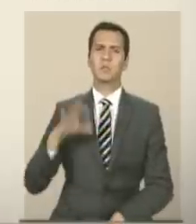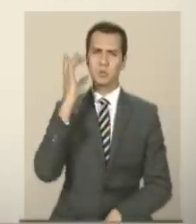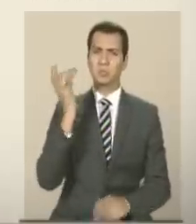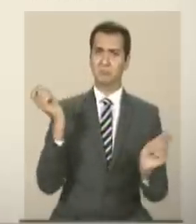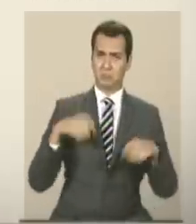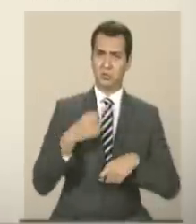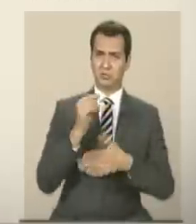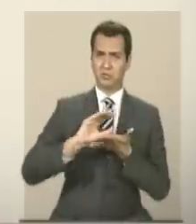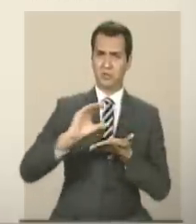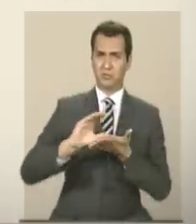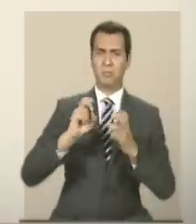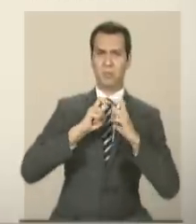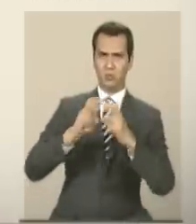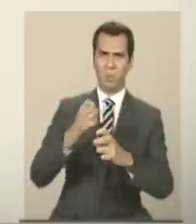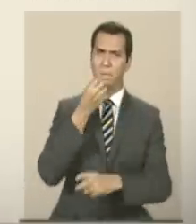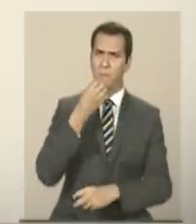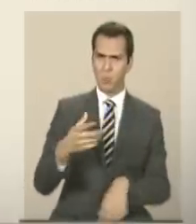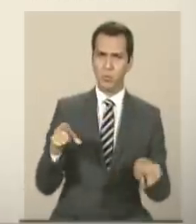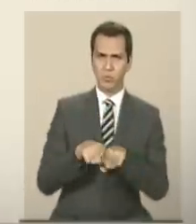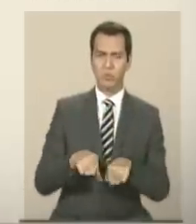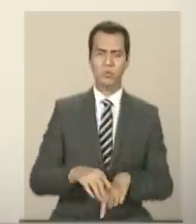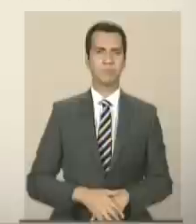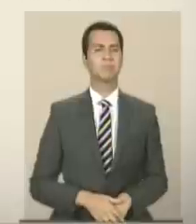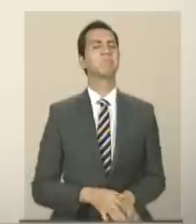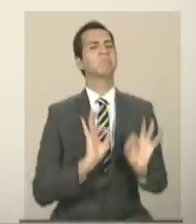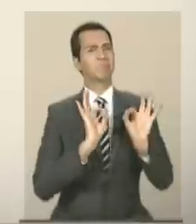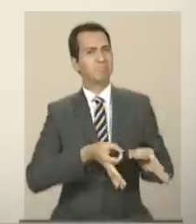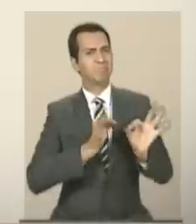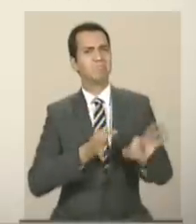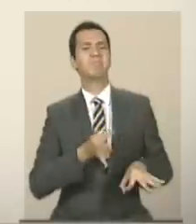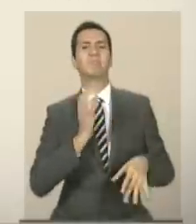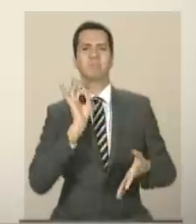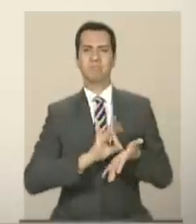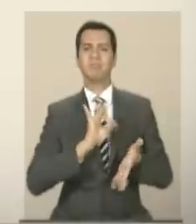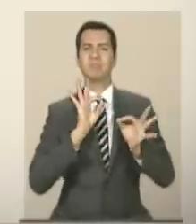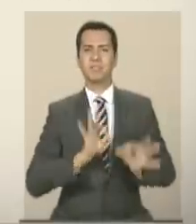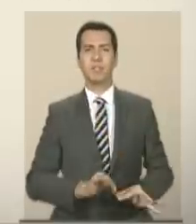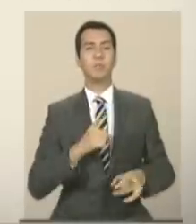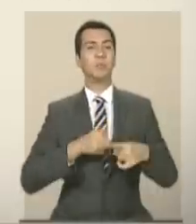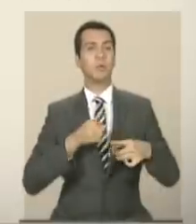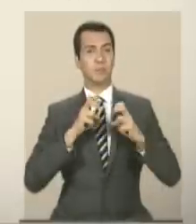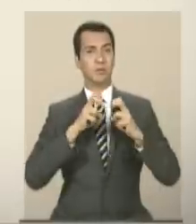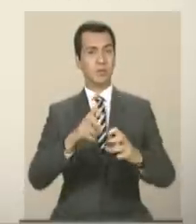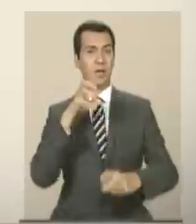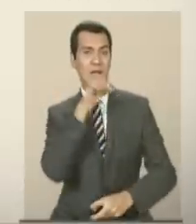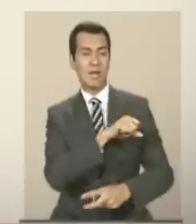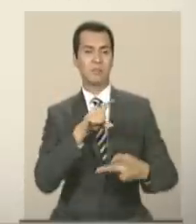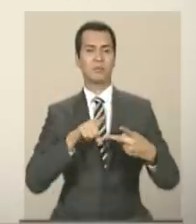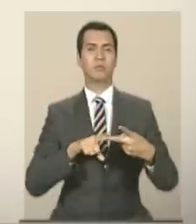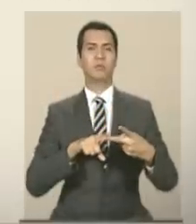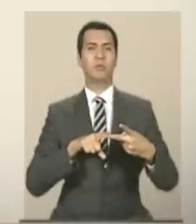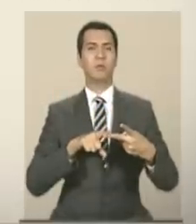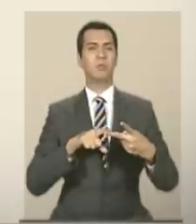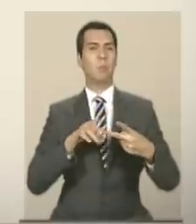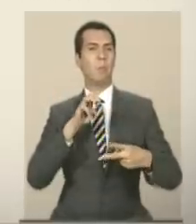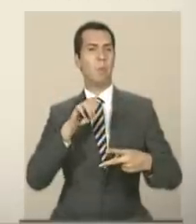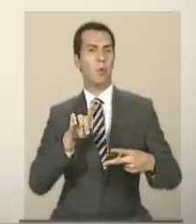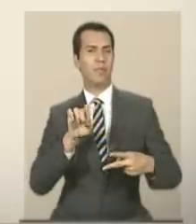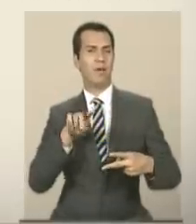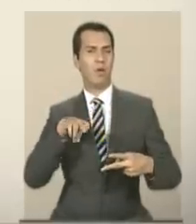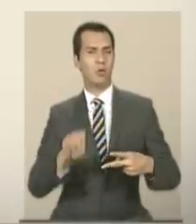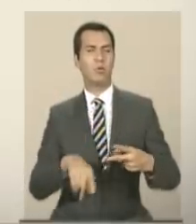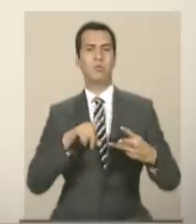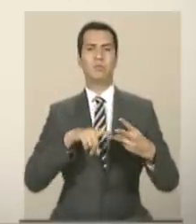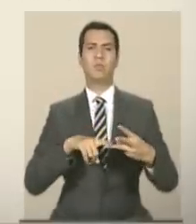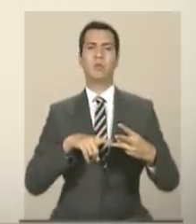presidenta? Sem dúvida. O metrô é rápido, moderno, transporta muita gente, com qualidade e conforto. Nas